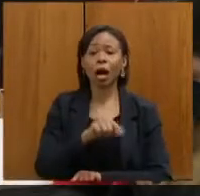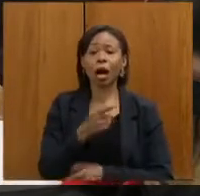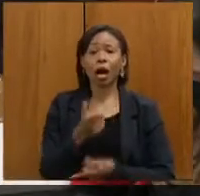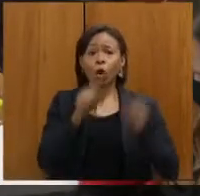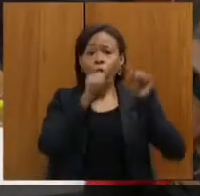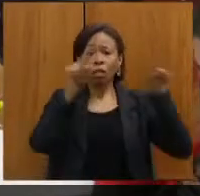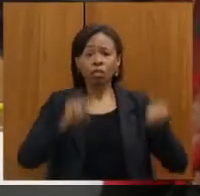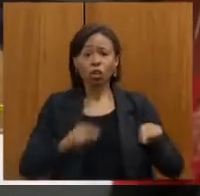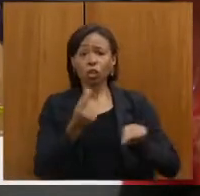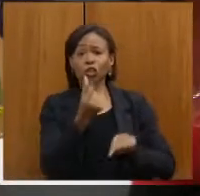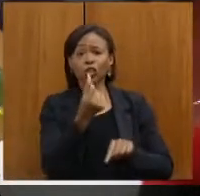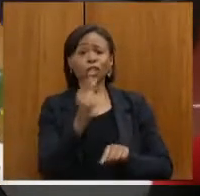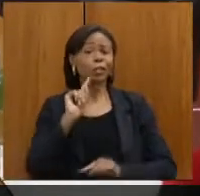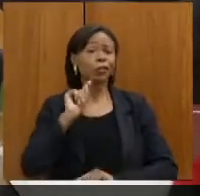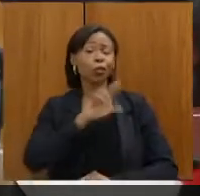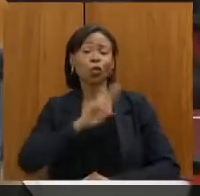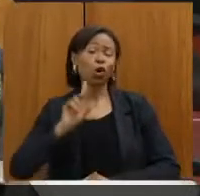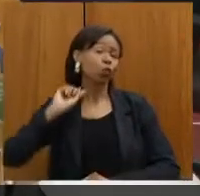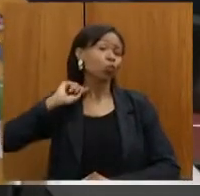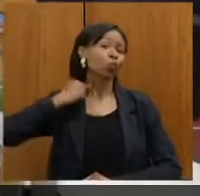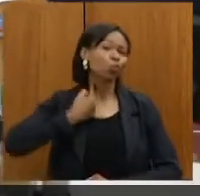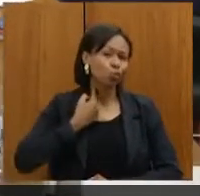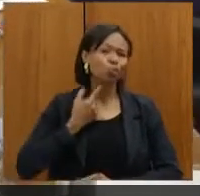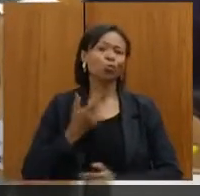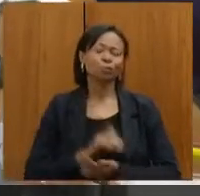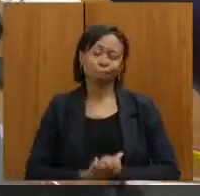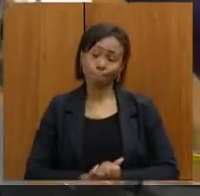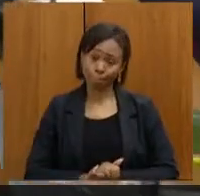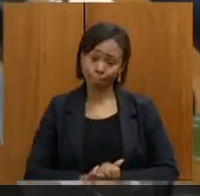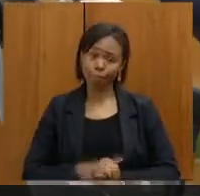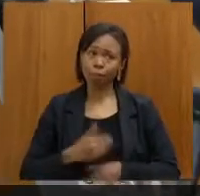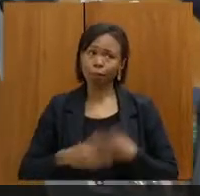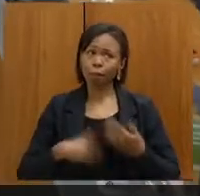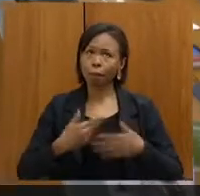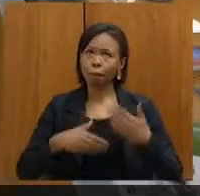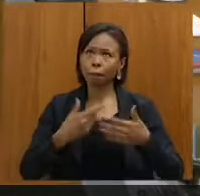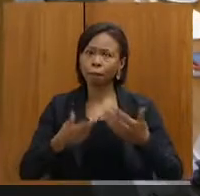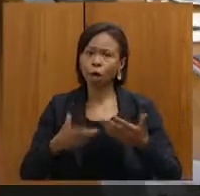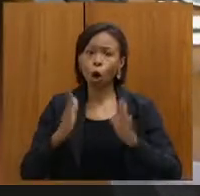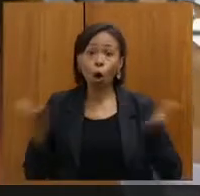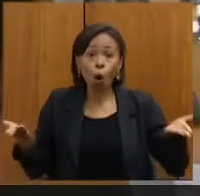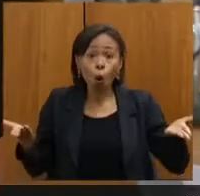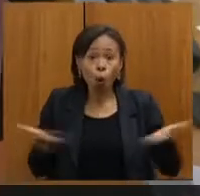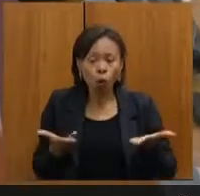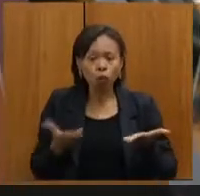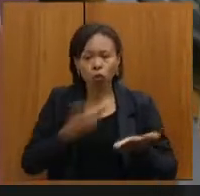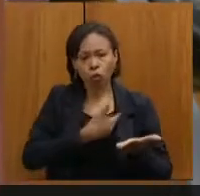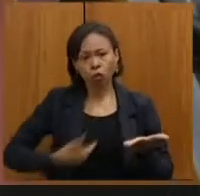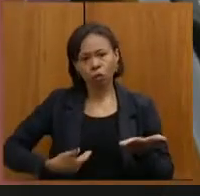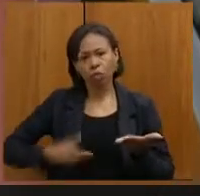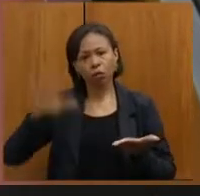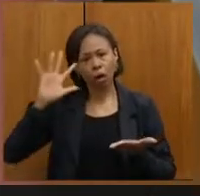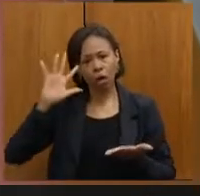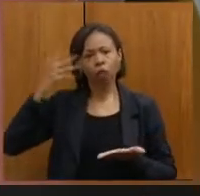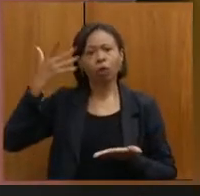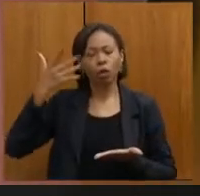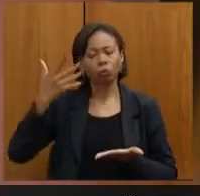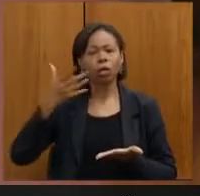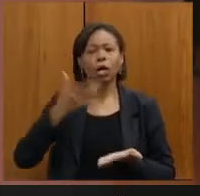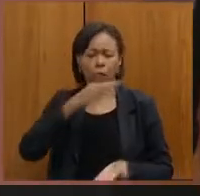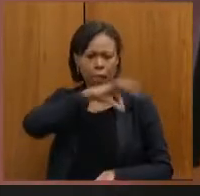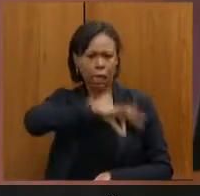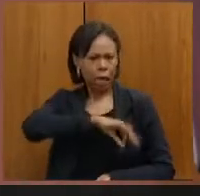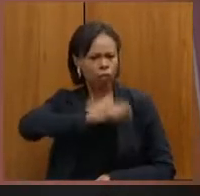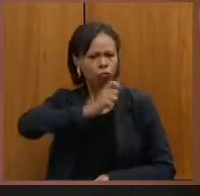lá na lá no Serasa e por aí a fora tudo isso resolvi por este governo salário em dia 13º em dia inclusive